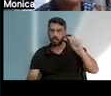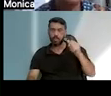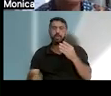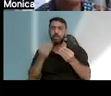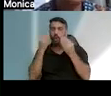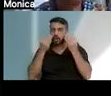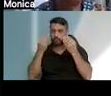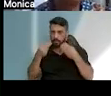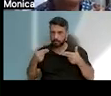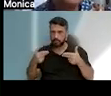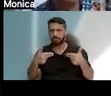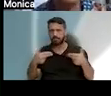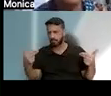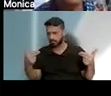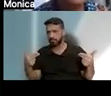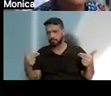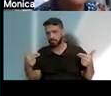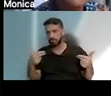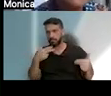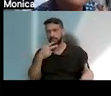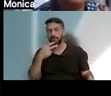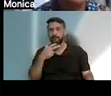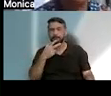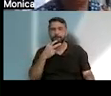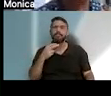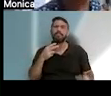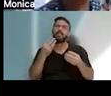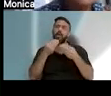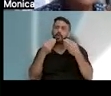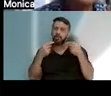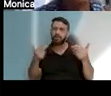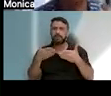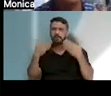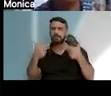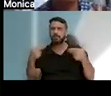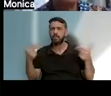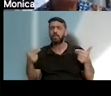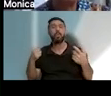poder criar cosméticos sustentáveis ou tecidos.